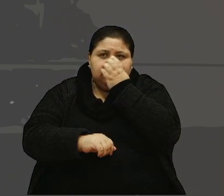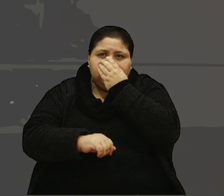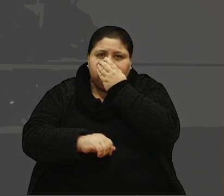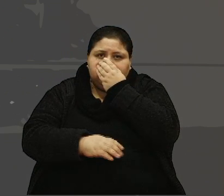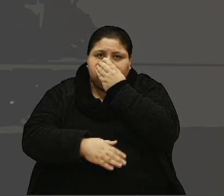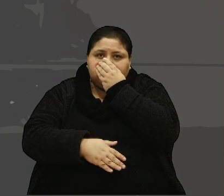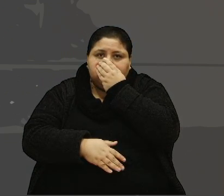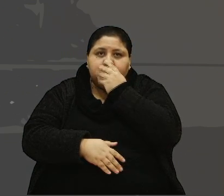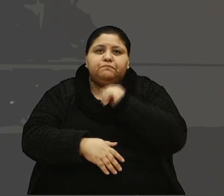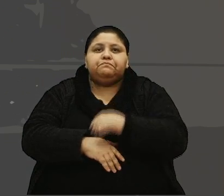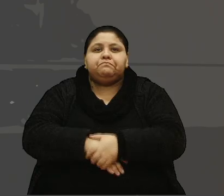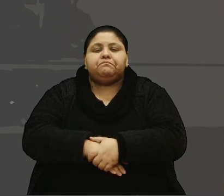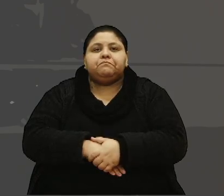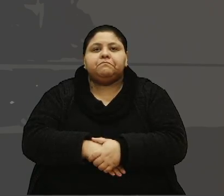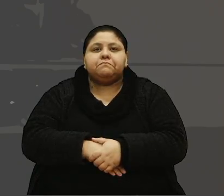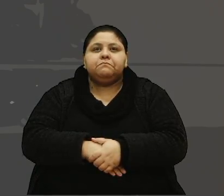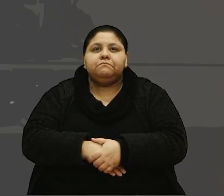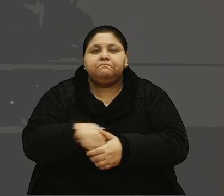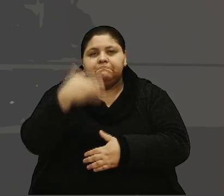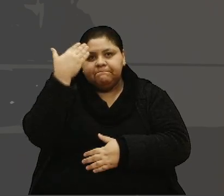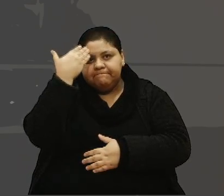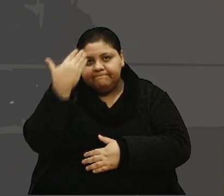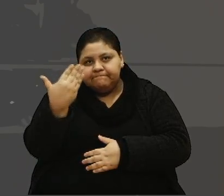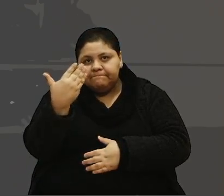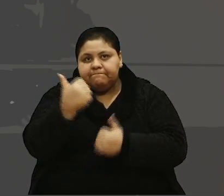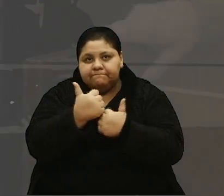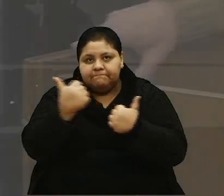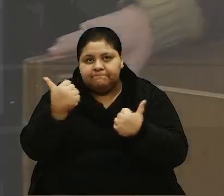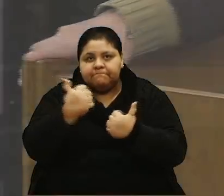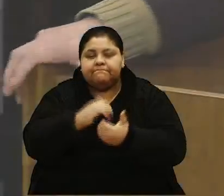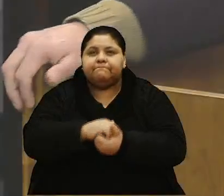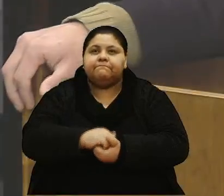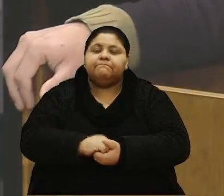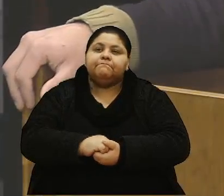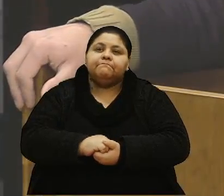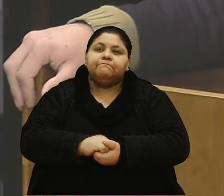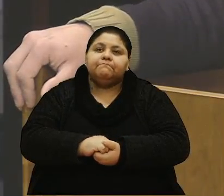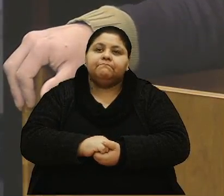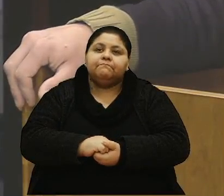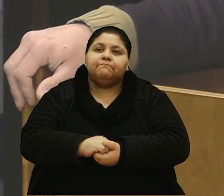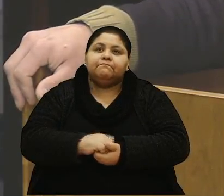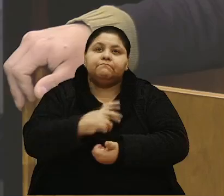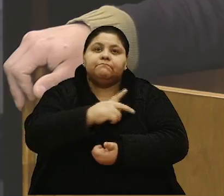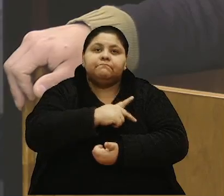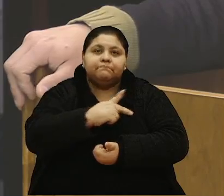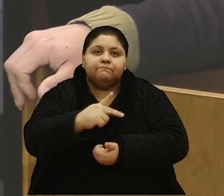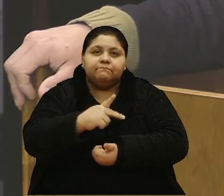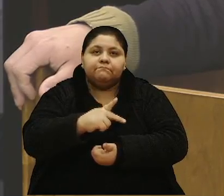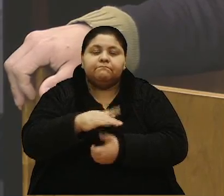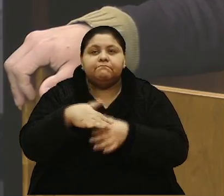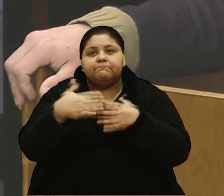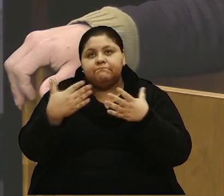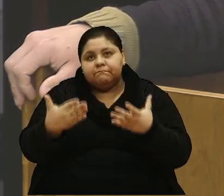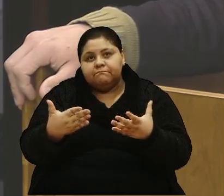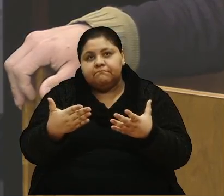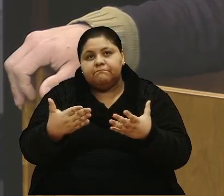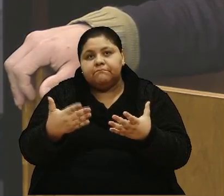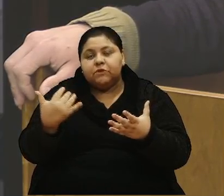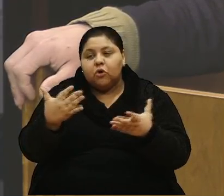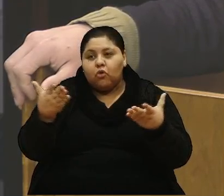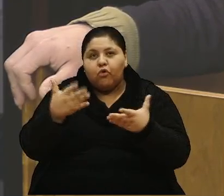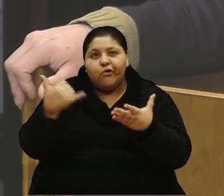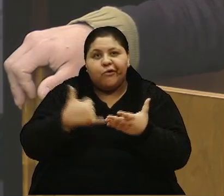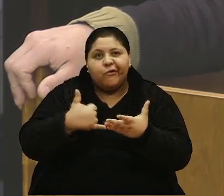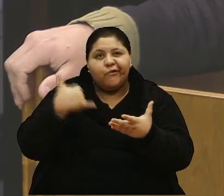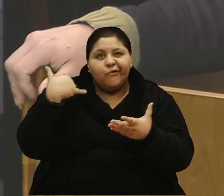Isso aí. Obrigado, Gabriele, minha assessora. Presidente, então, motivo de orgulho, o senhor